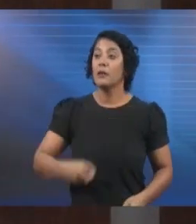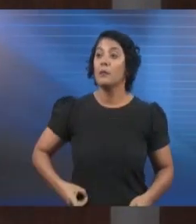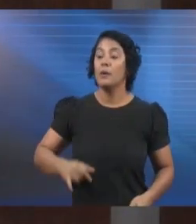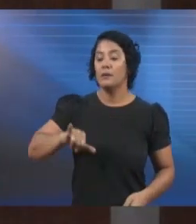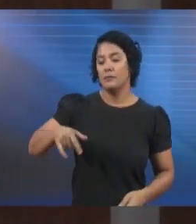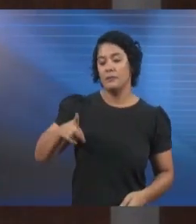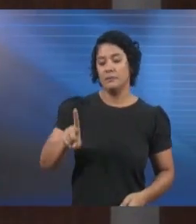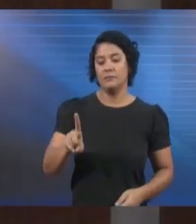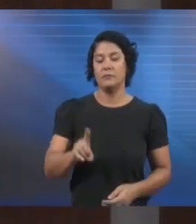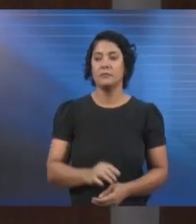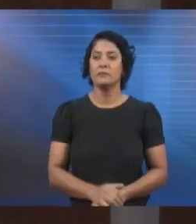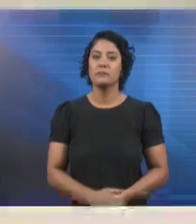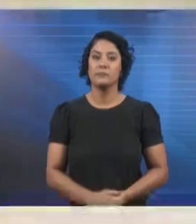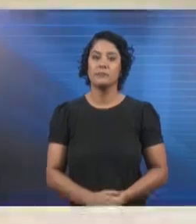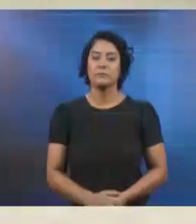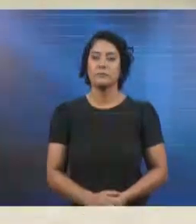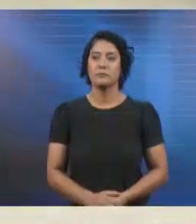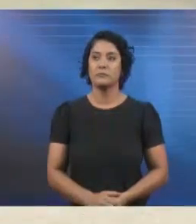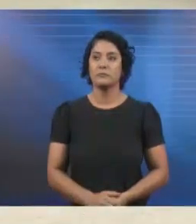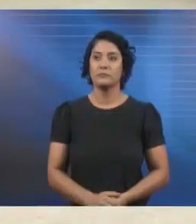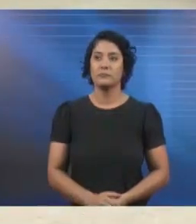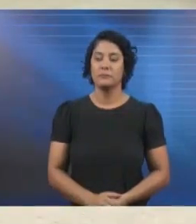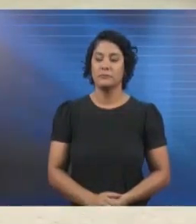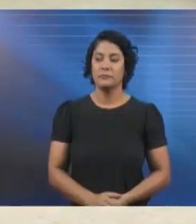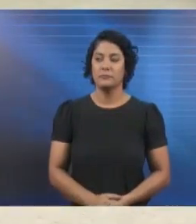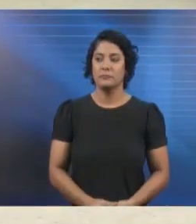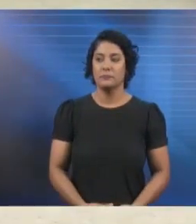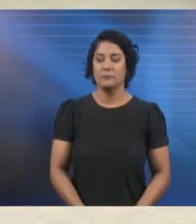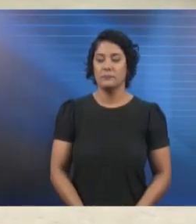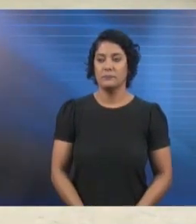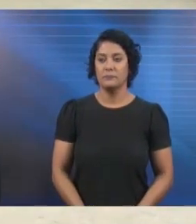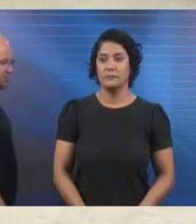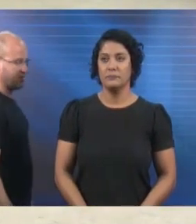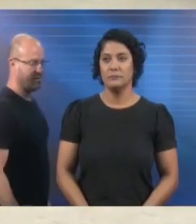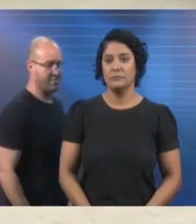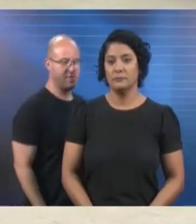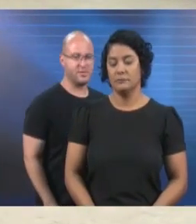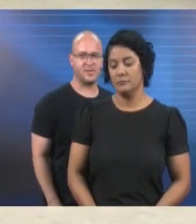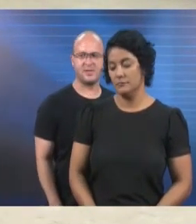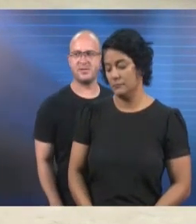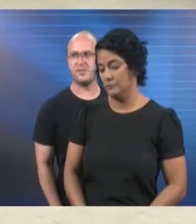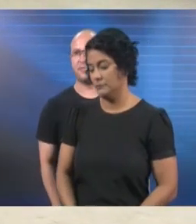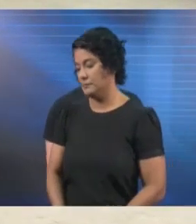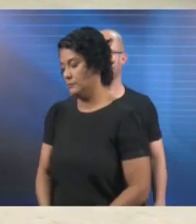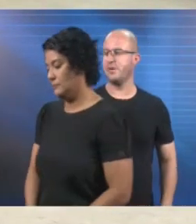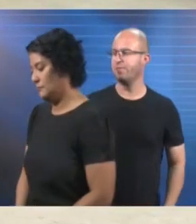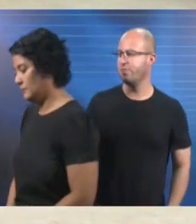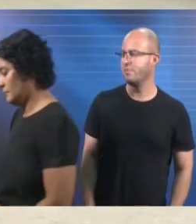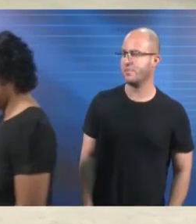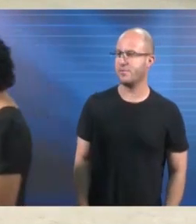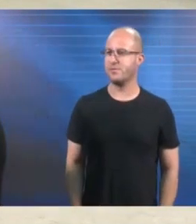José Dias senhor presidente grup